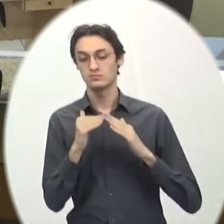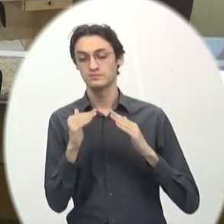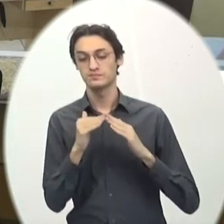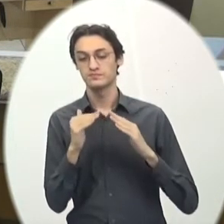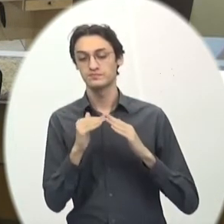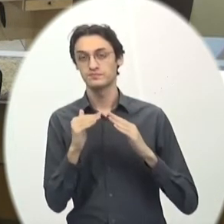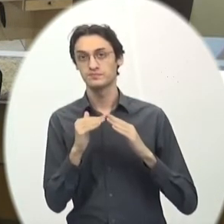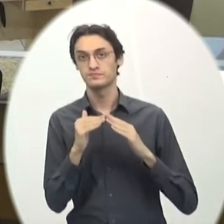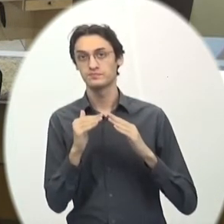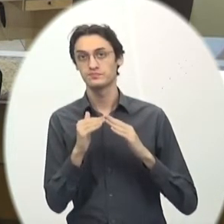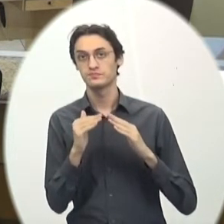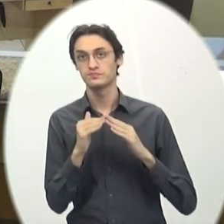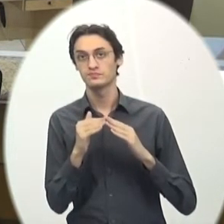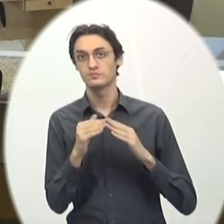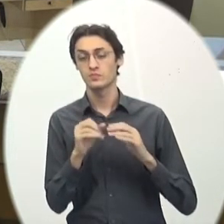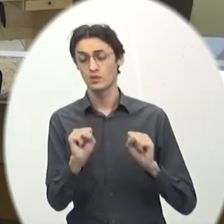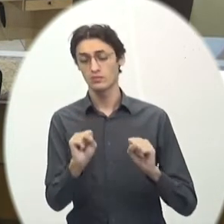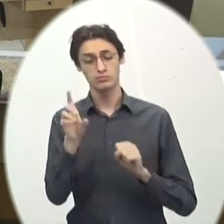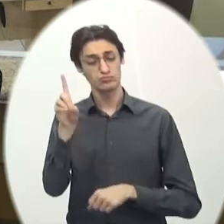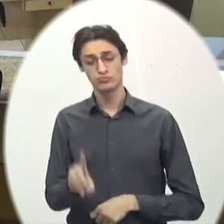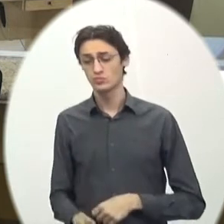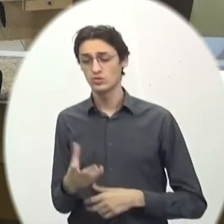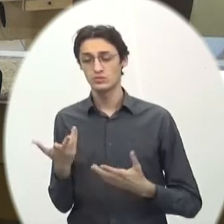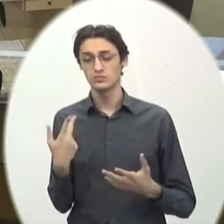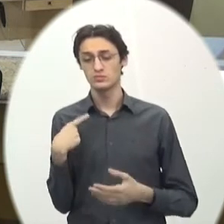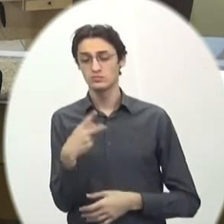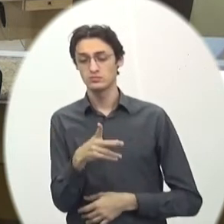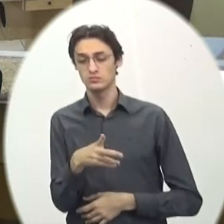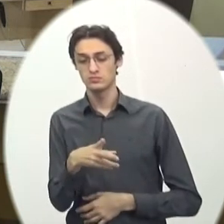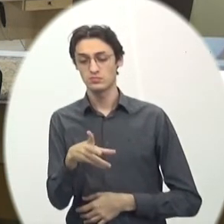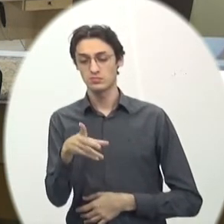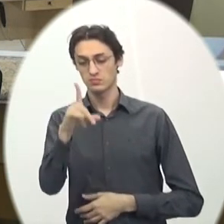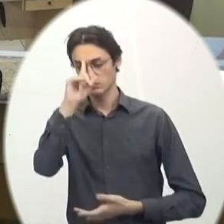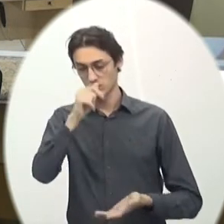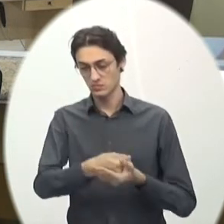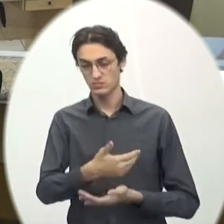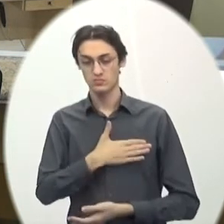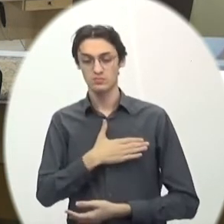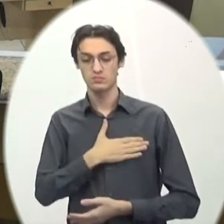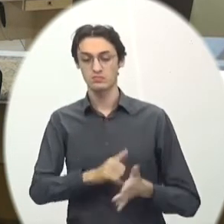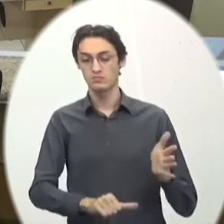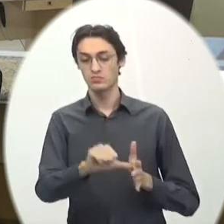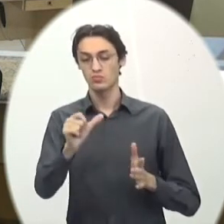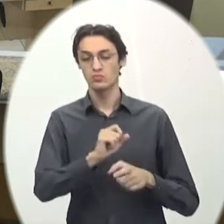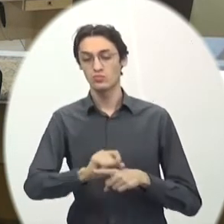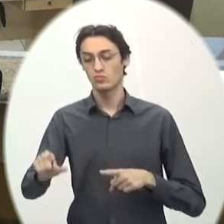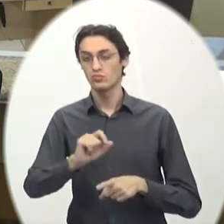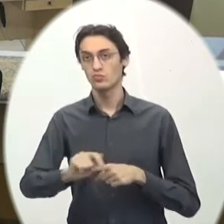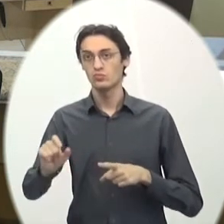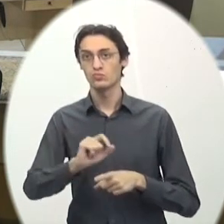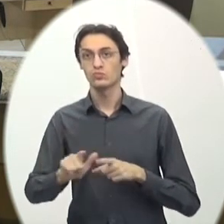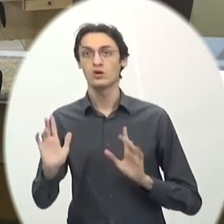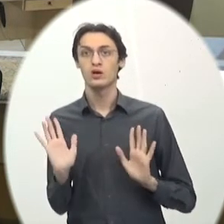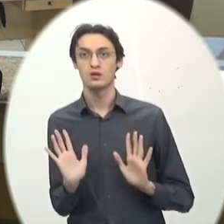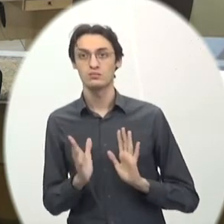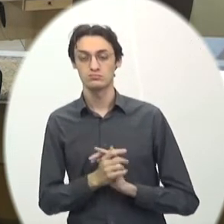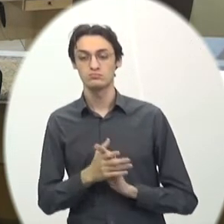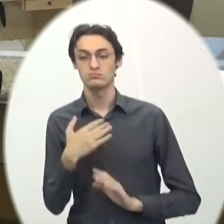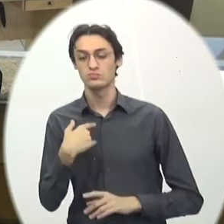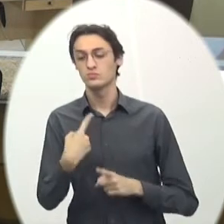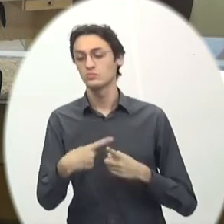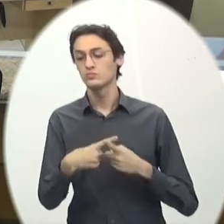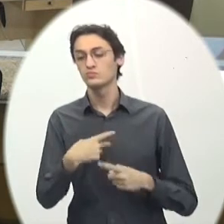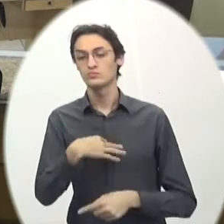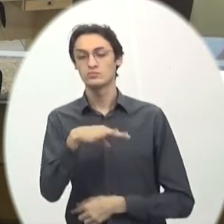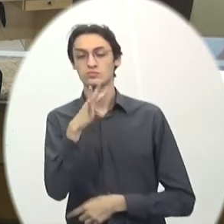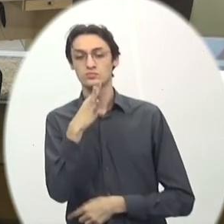sala comercial, que seja, ele tem todo direito, tem o direito privado de alugar para quem ele quiser, em primeiro lugar. E até por conhecer, eu acabei